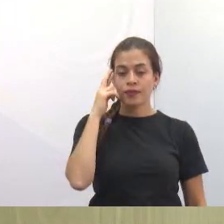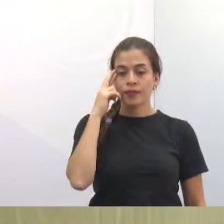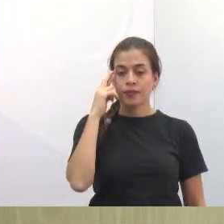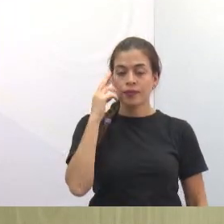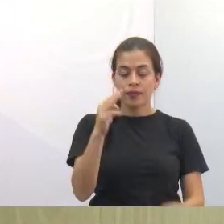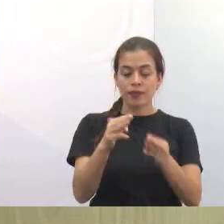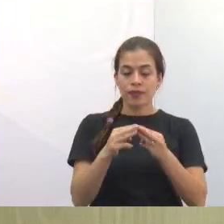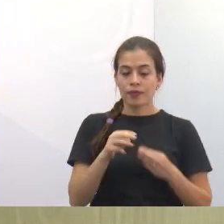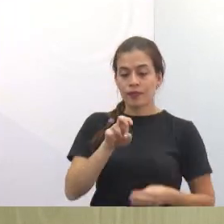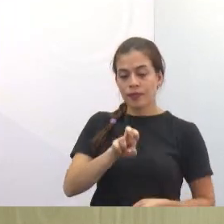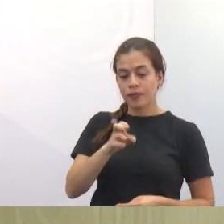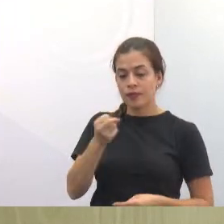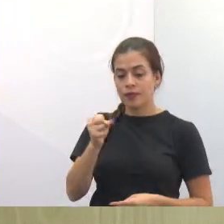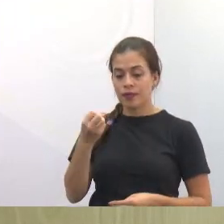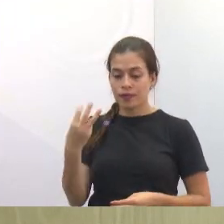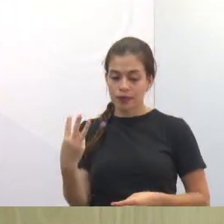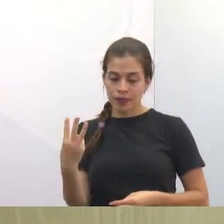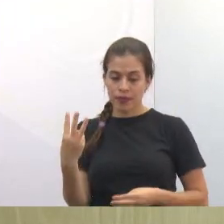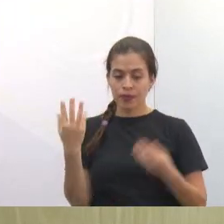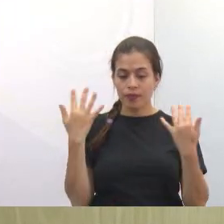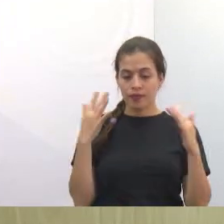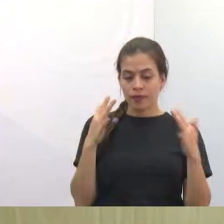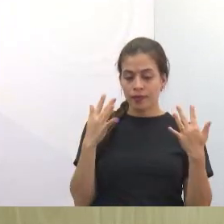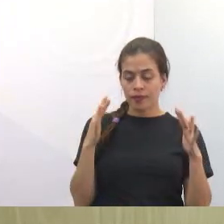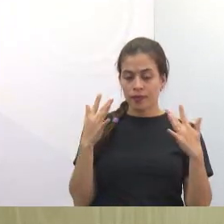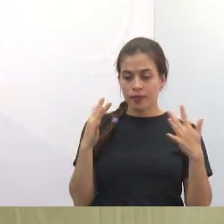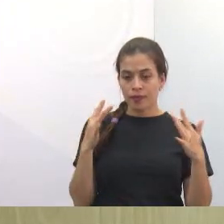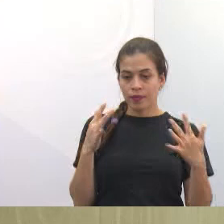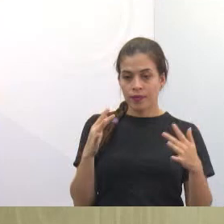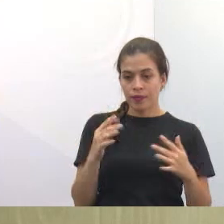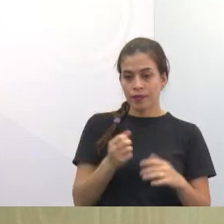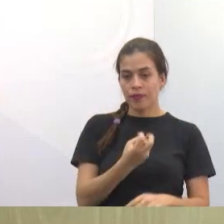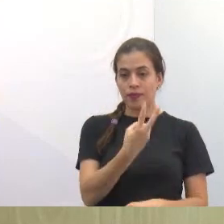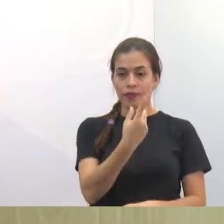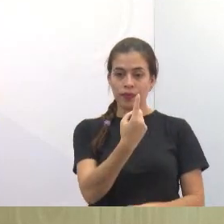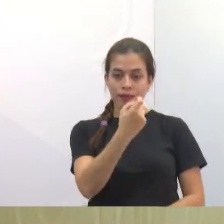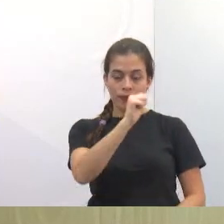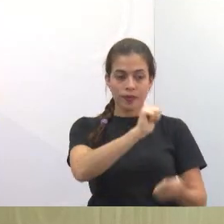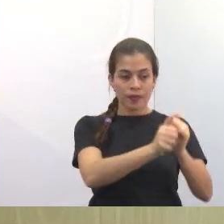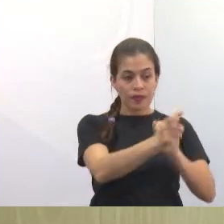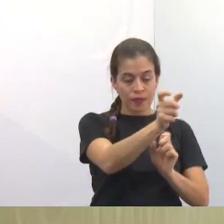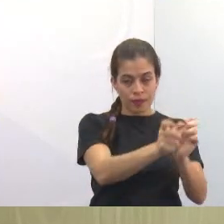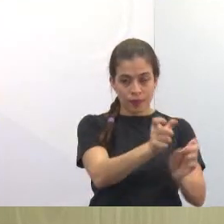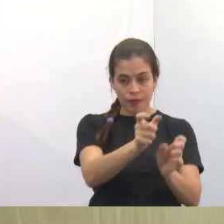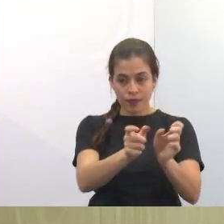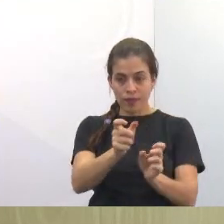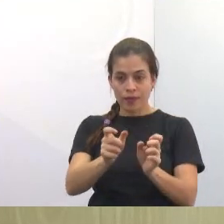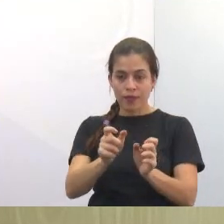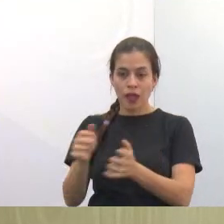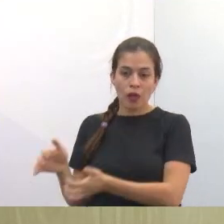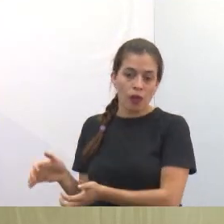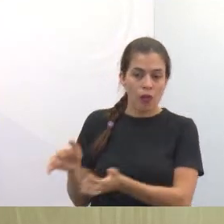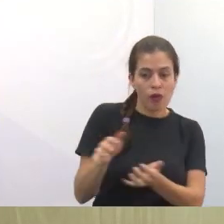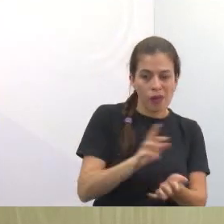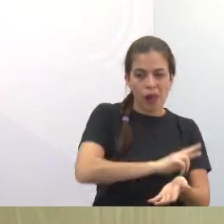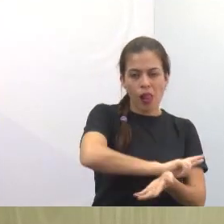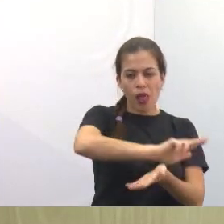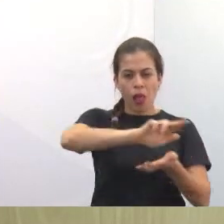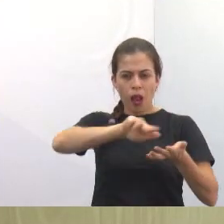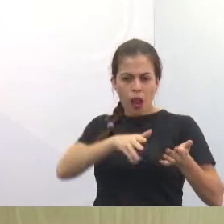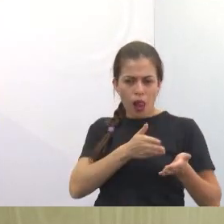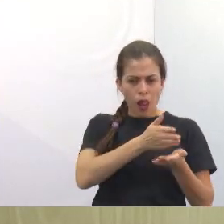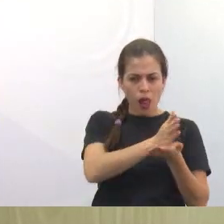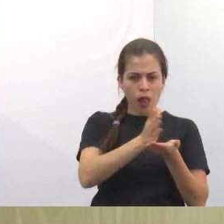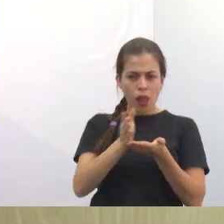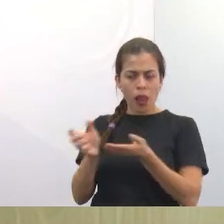Moção 583, moção congratulatória aos 21 atletas de Jacareí Rugby de três categorias diferentes que foram convocados para compor equipes nacionais